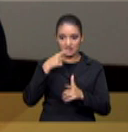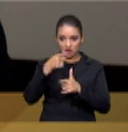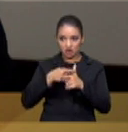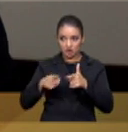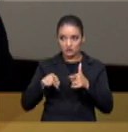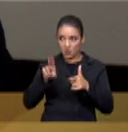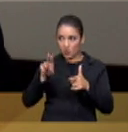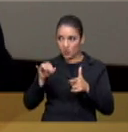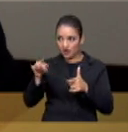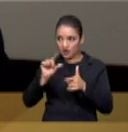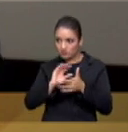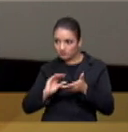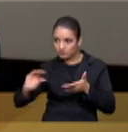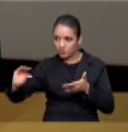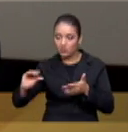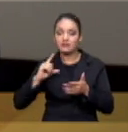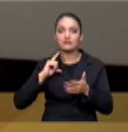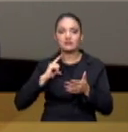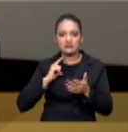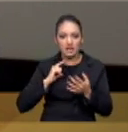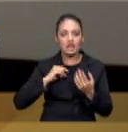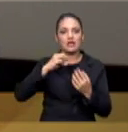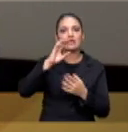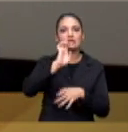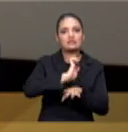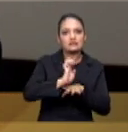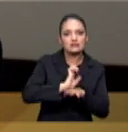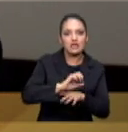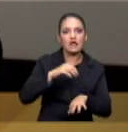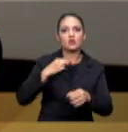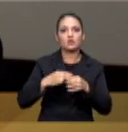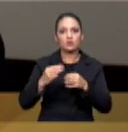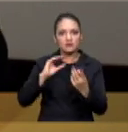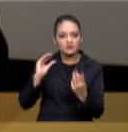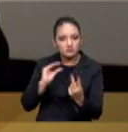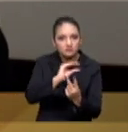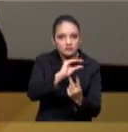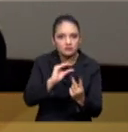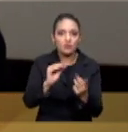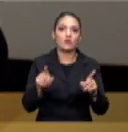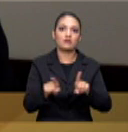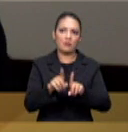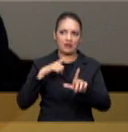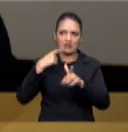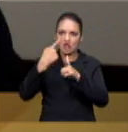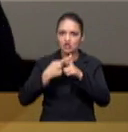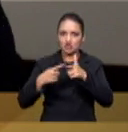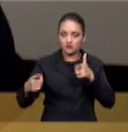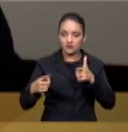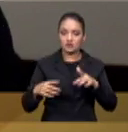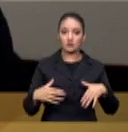municípios. Até a edição de um parecer